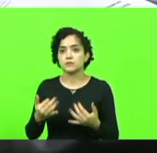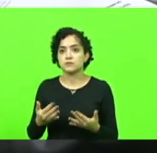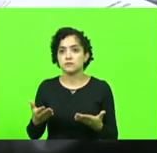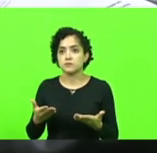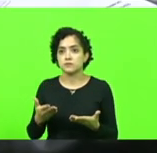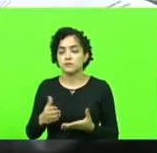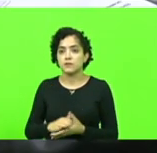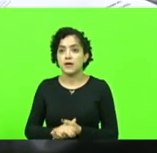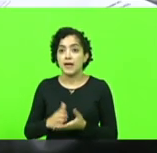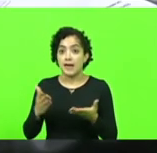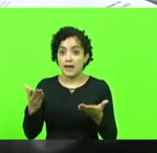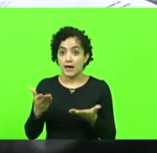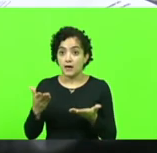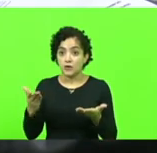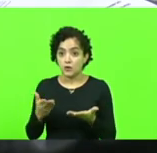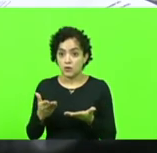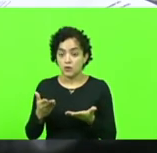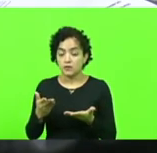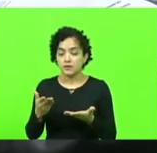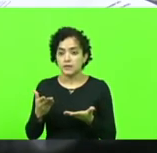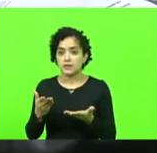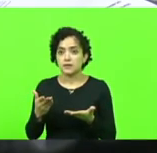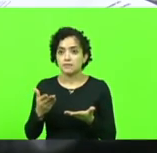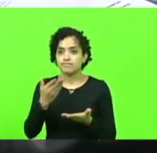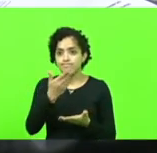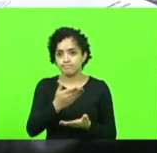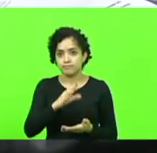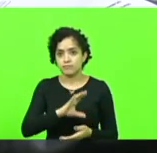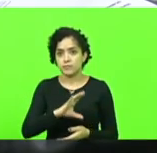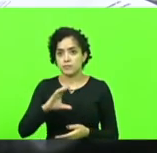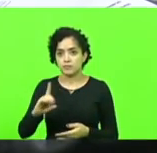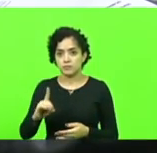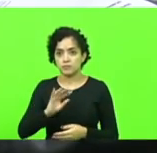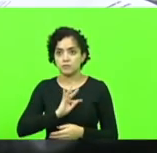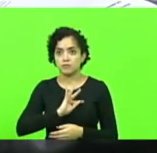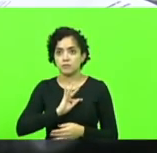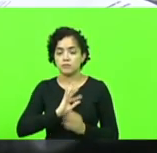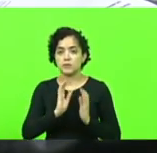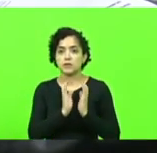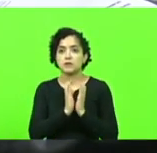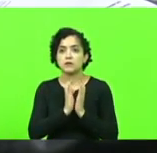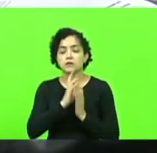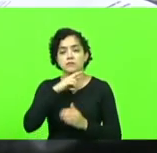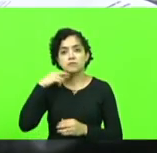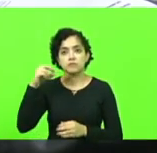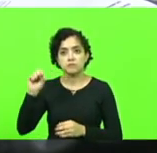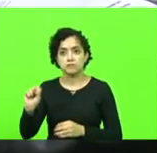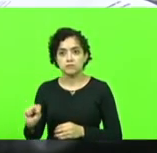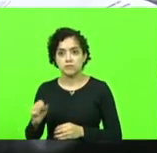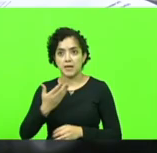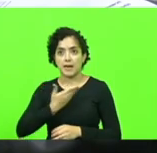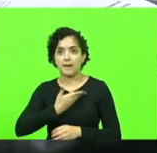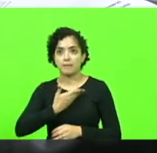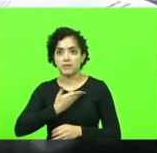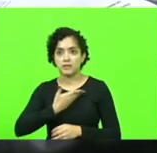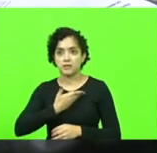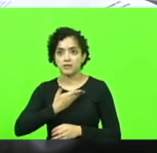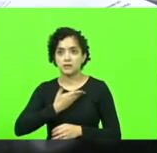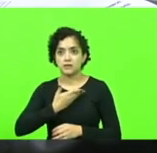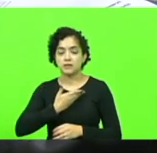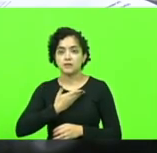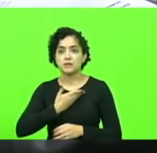vamos passar direto para a coordenadora técnica da APAES de Jaraguá do Sul, minha amiga e